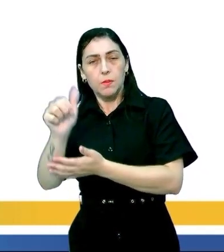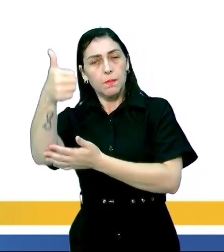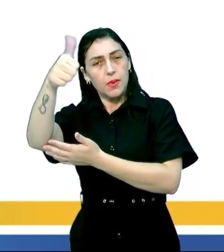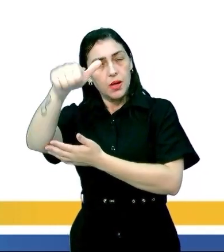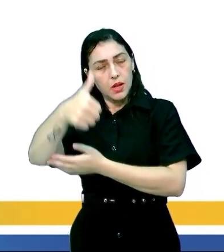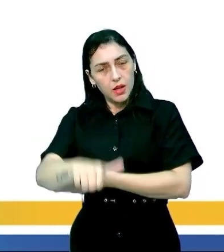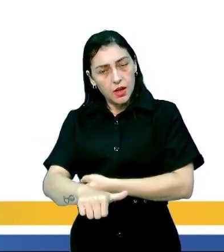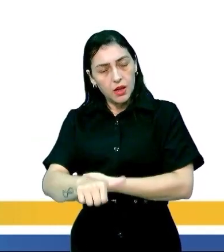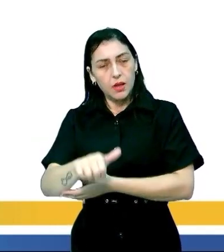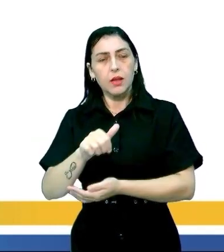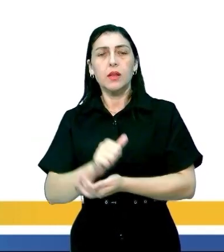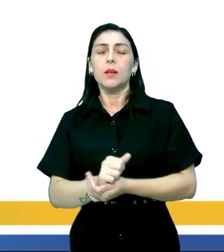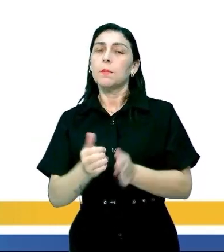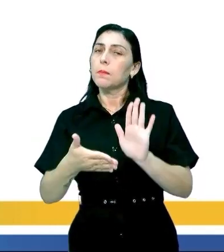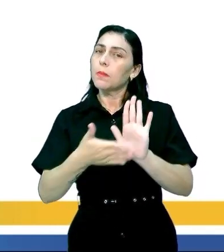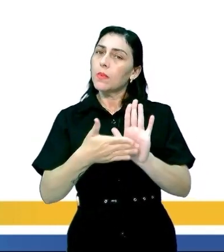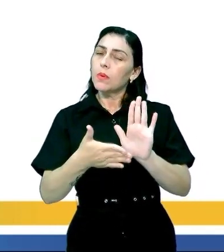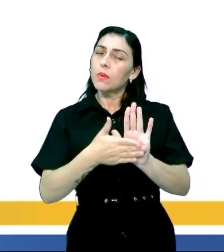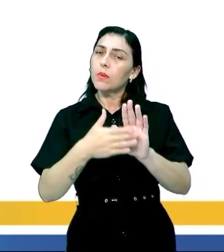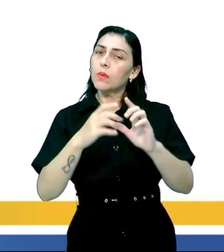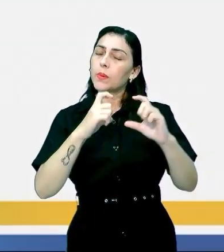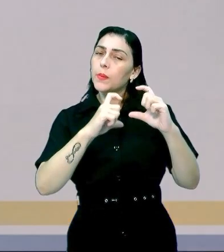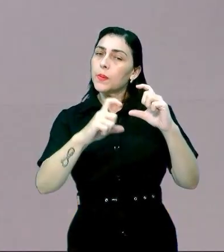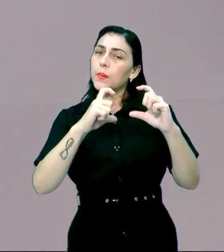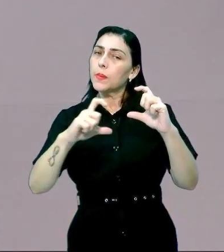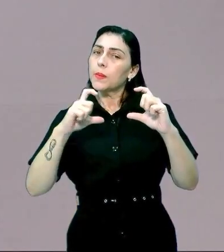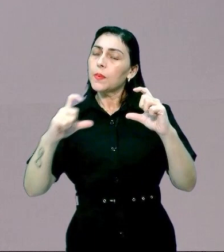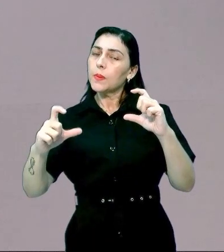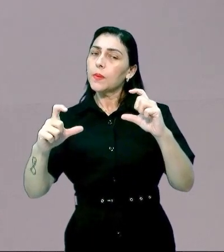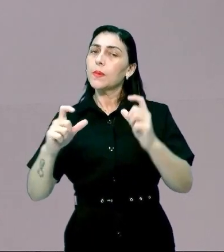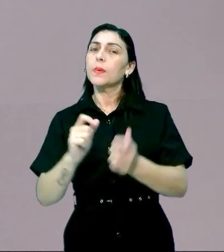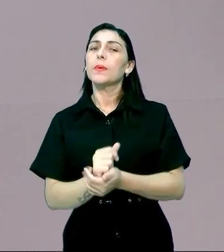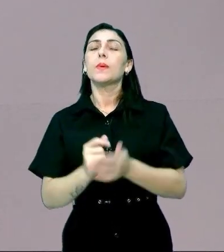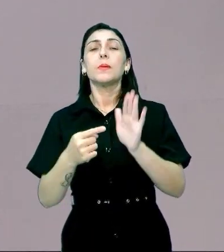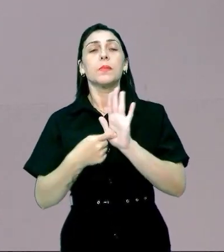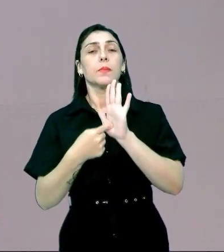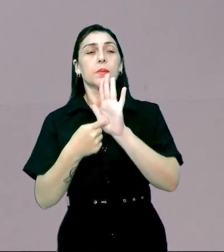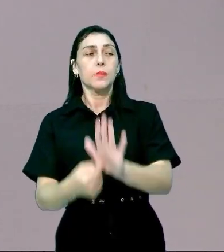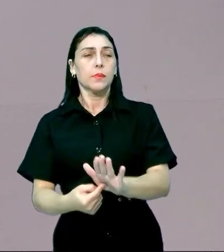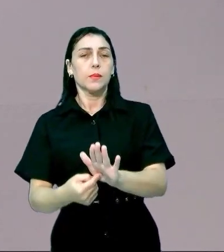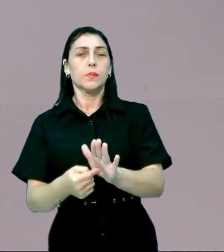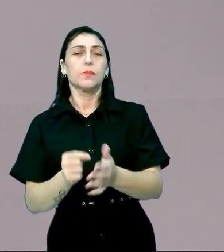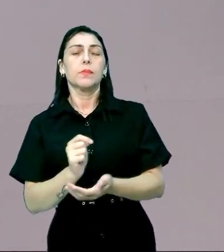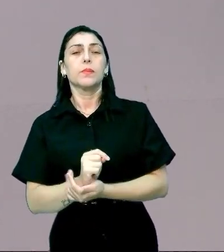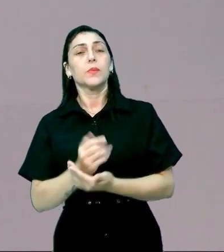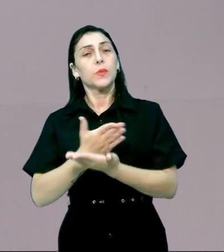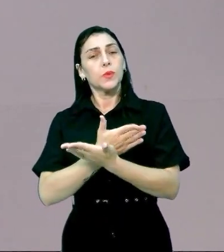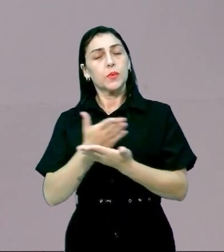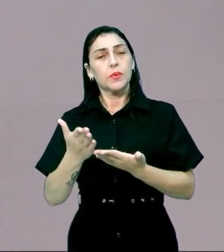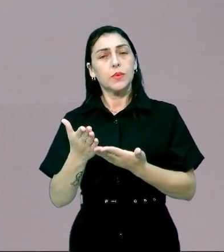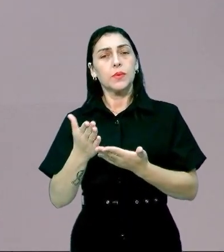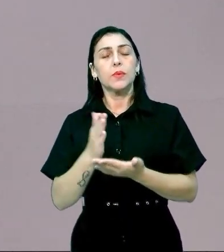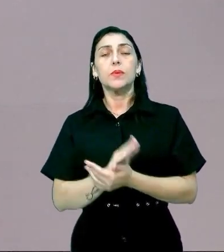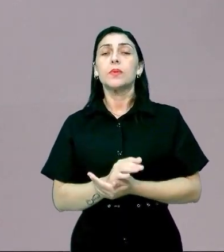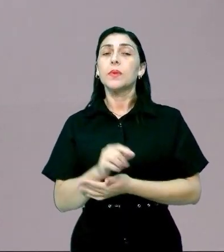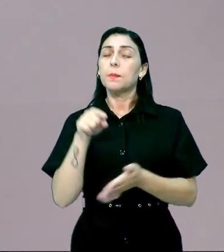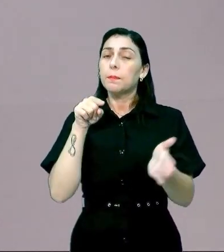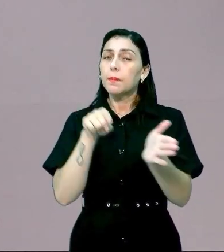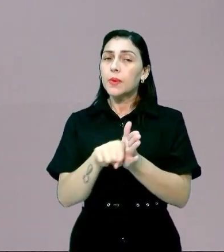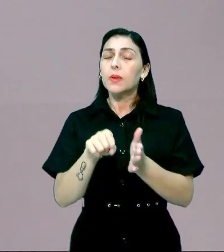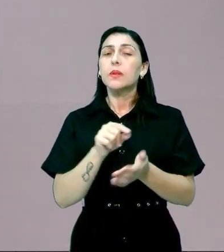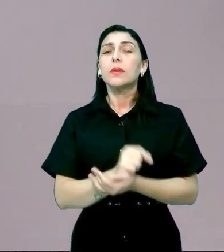análise proposta lá na charge, digamos assim, apresentada logo no início da